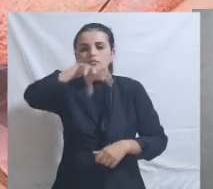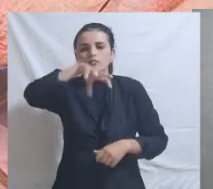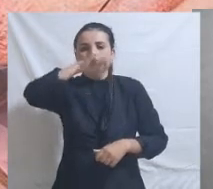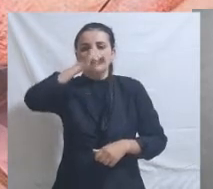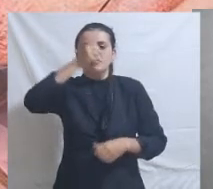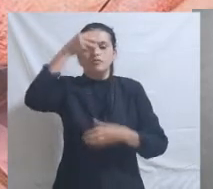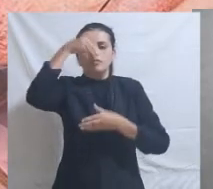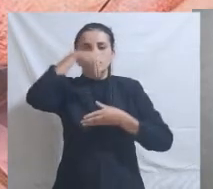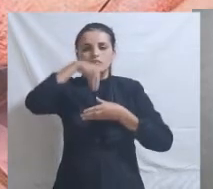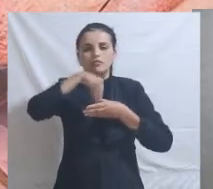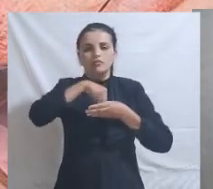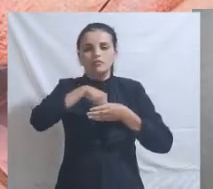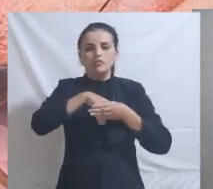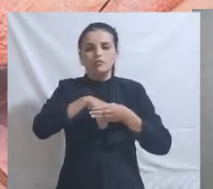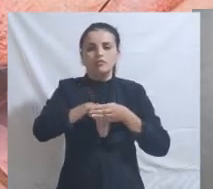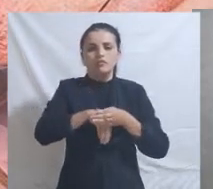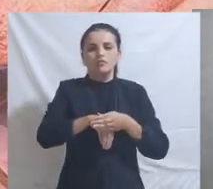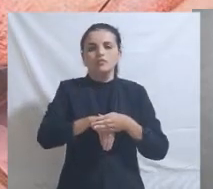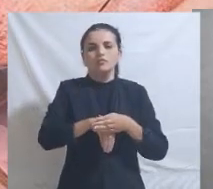Então,